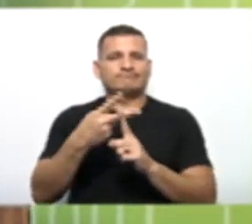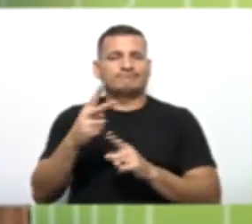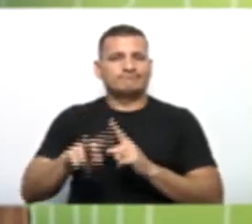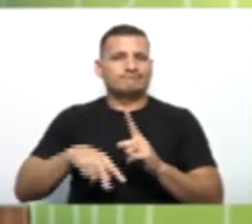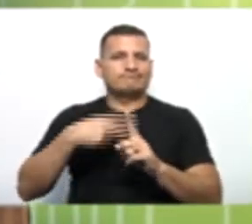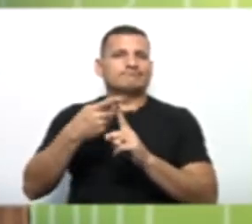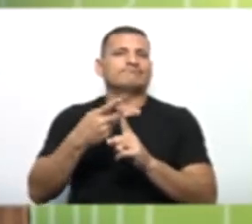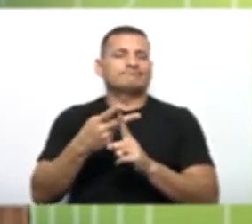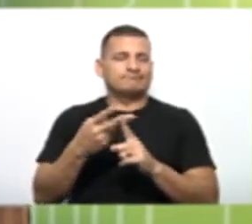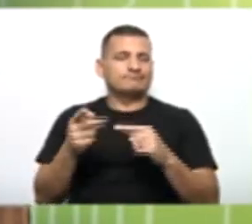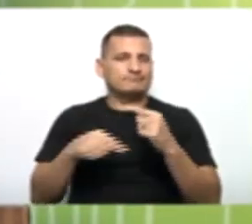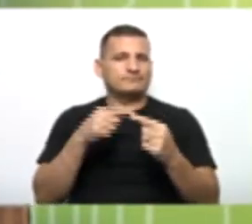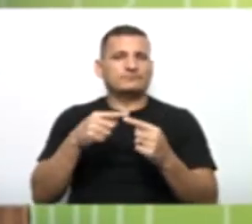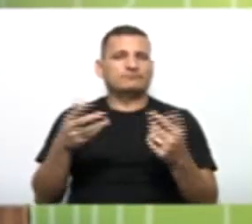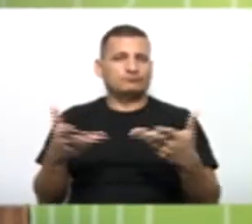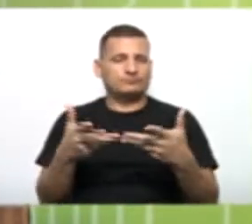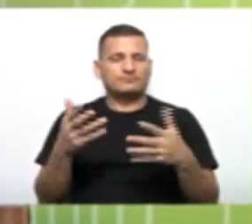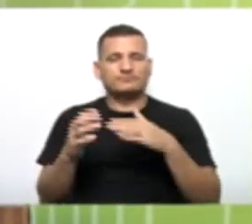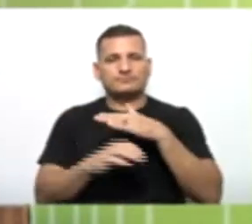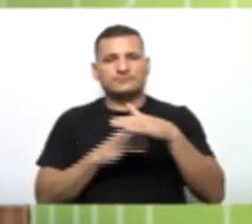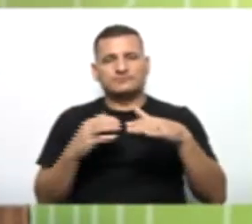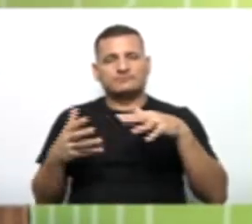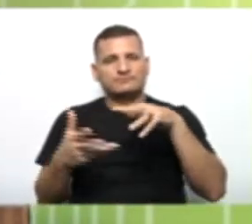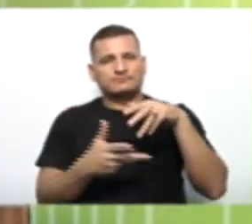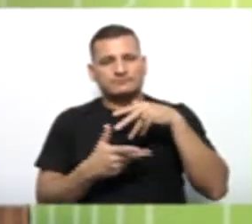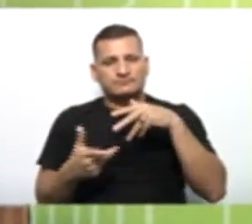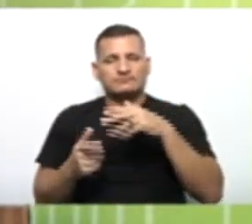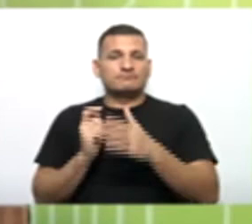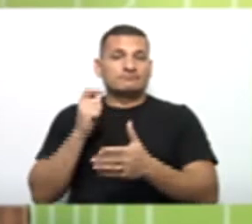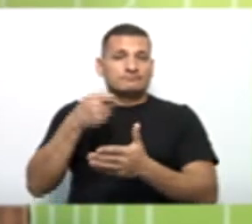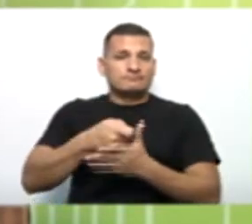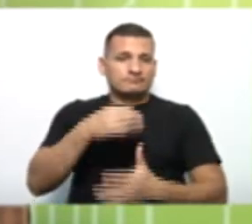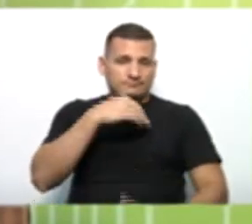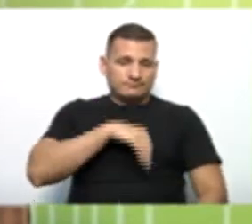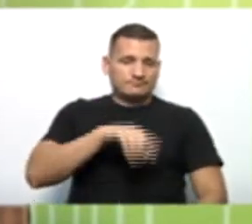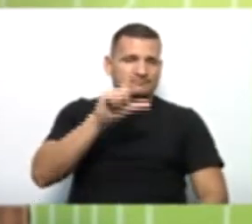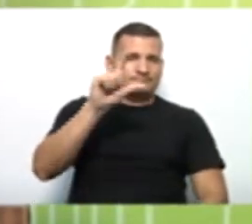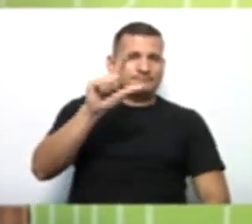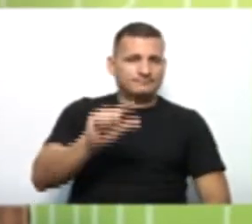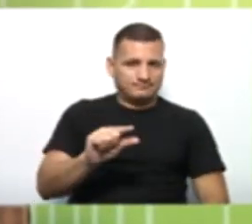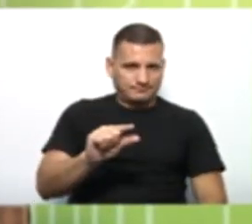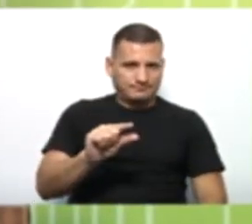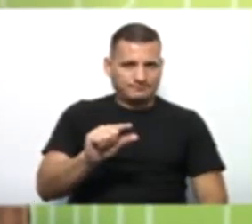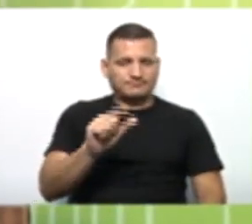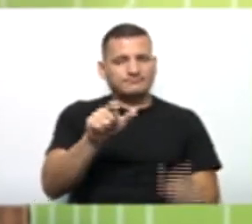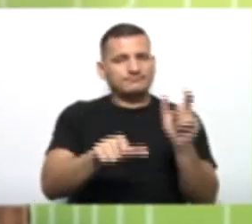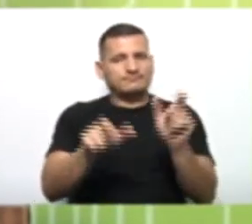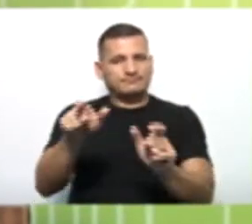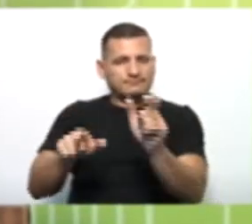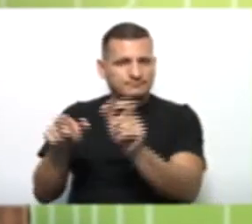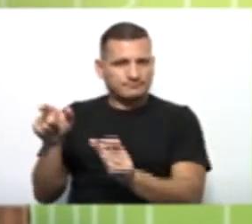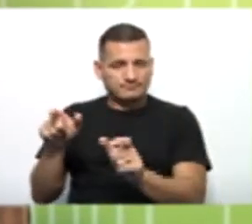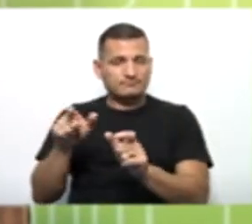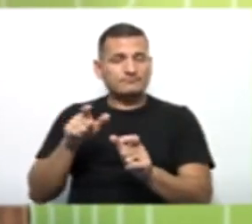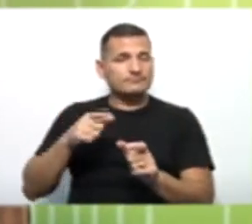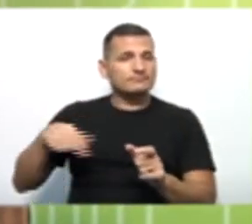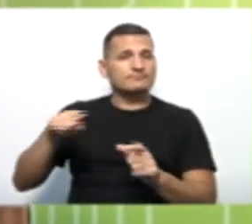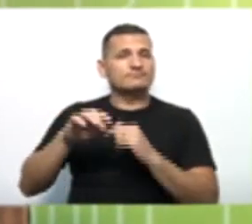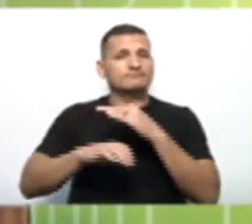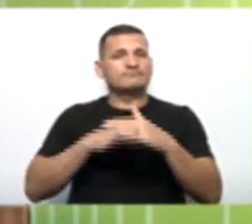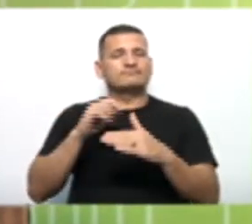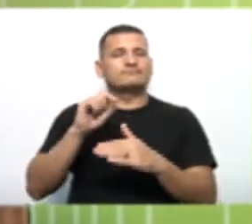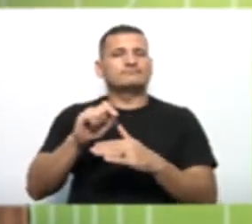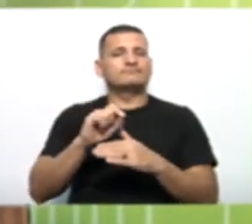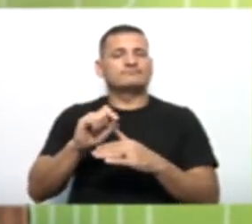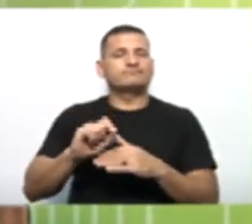das grandes empresas hoje no mundo pagar salários menores para os seus trabalhadores para que elas possam